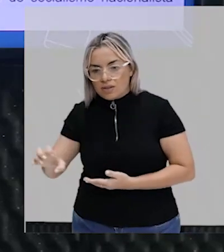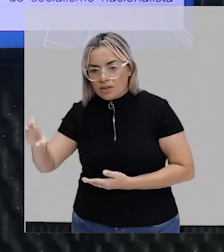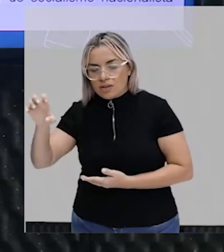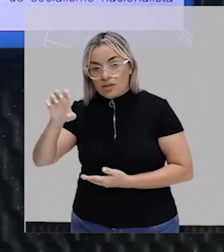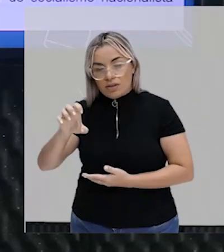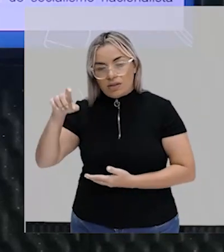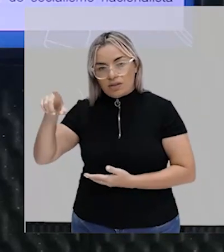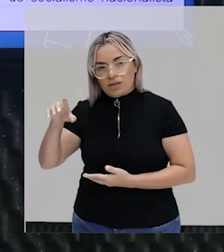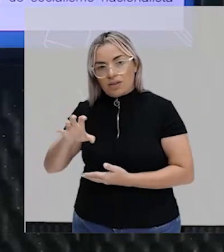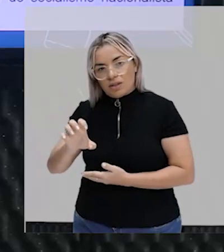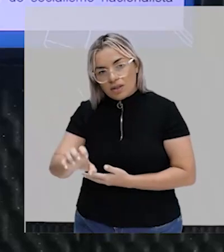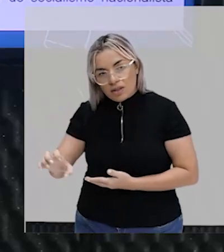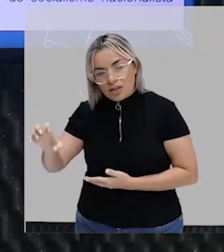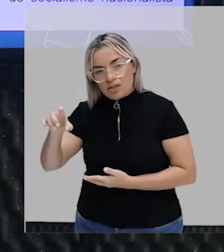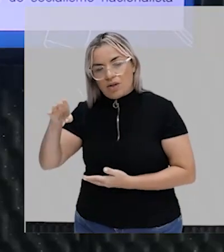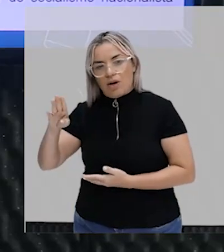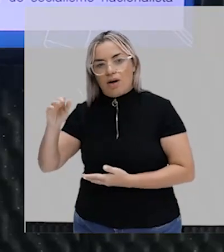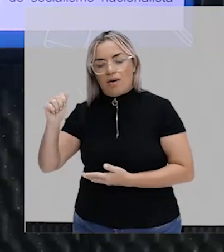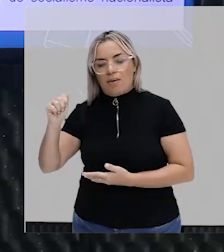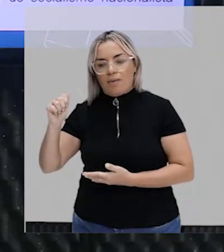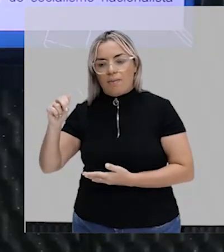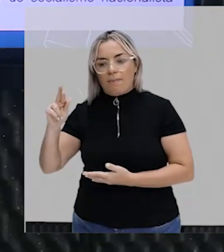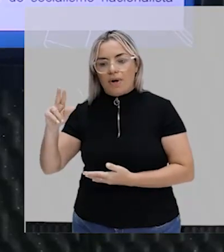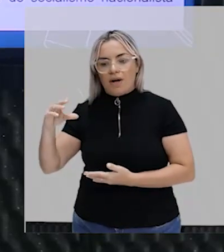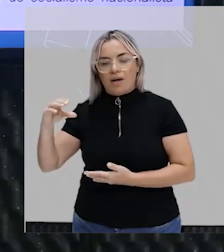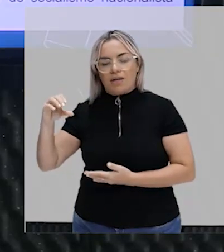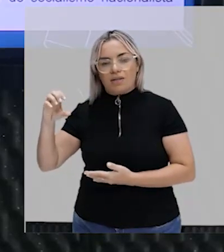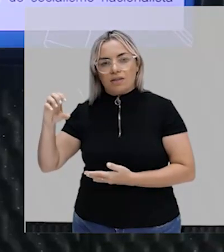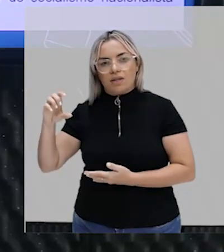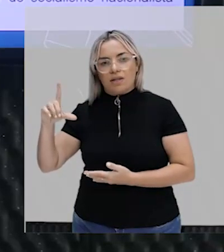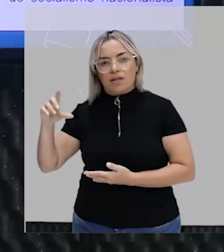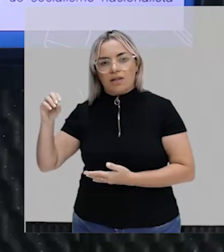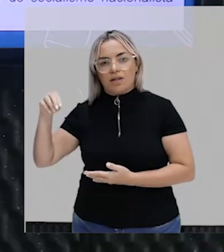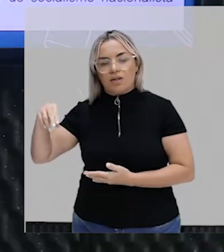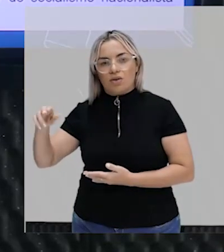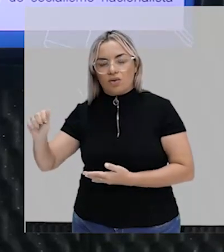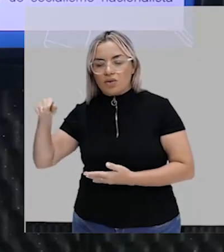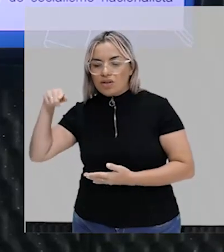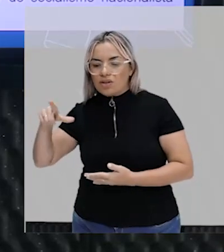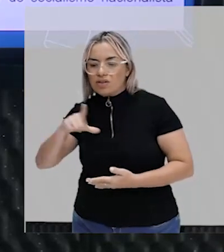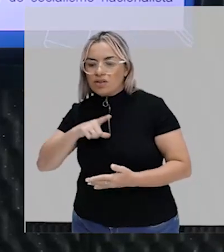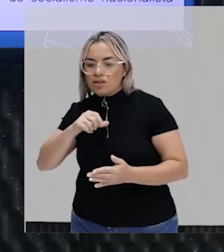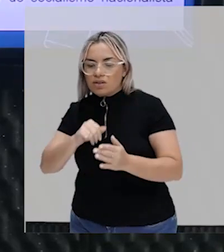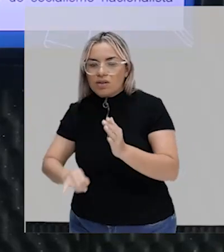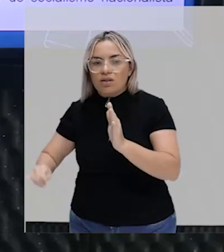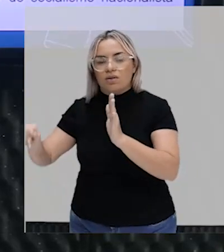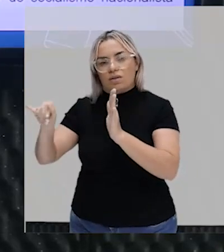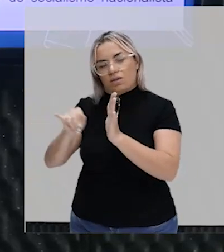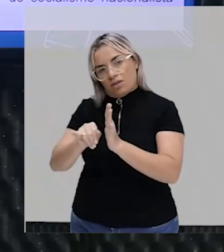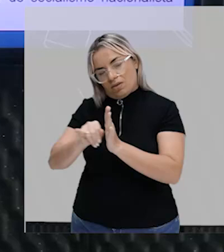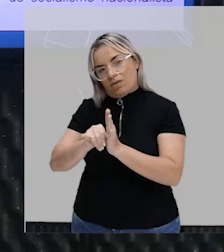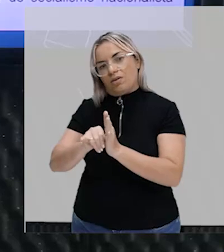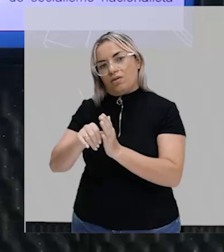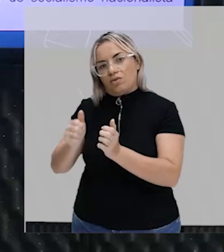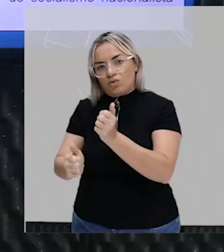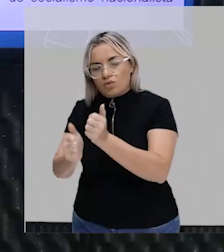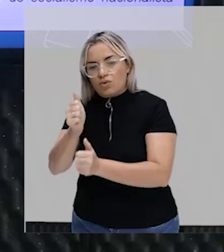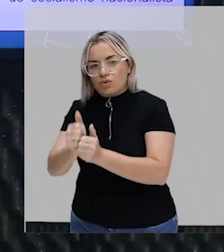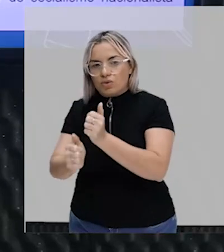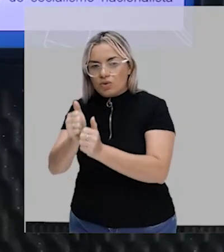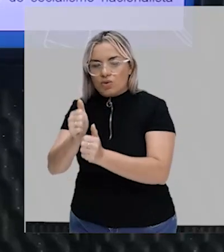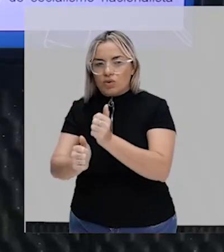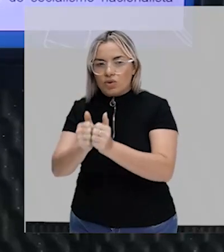população catalã, quem já viu, por exemplo, aí o time do Barcelona jogar, sabe que existe uma identidade. Quando, por exemplo, aí tu vê essa rivalidade